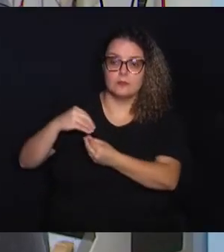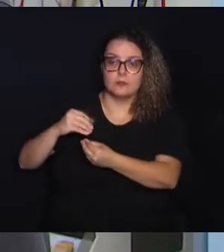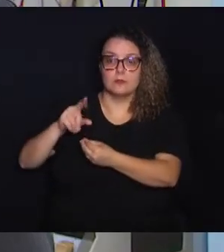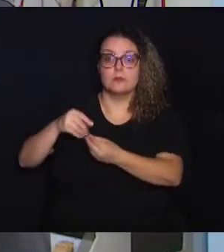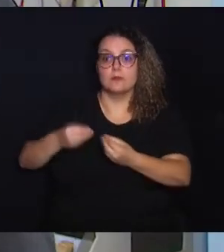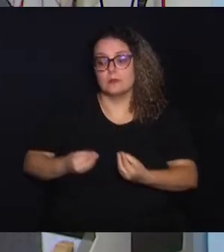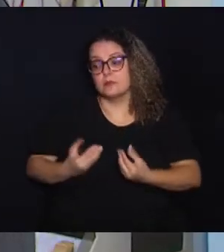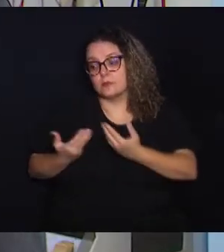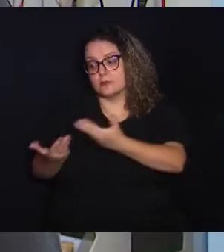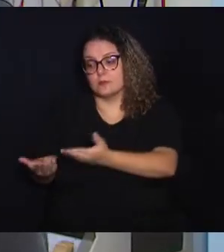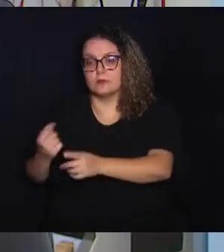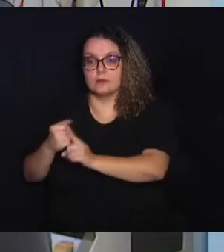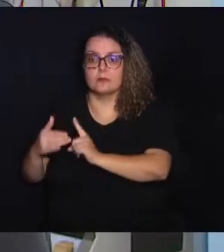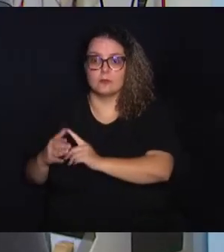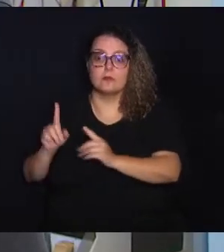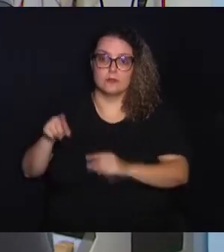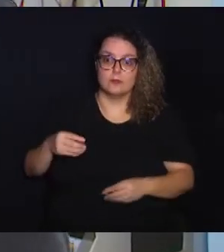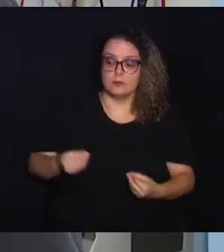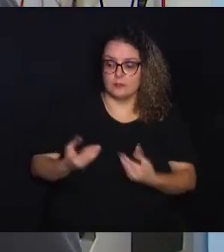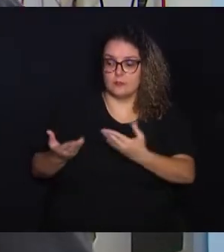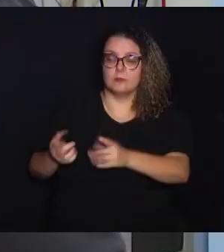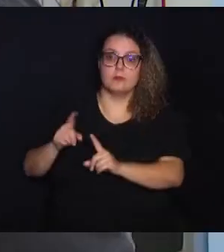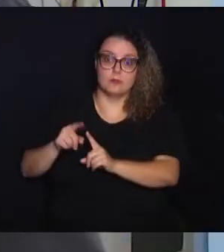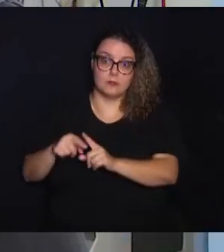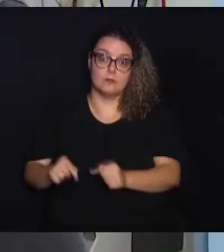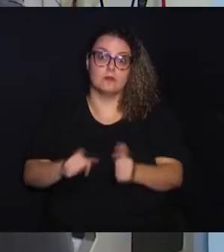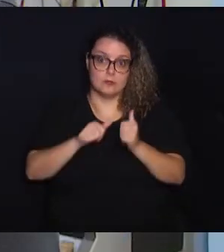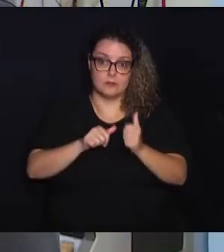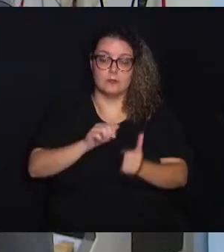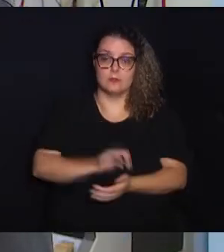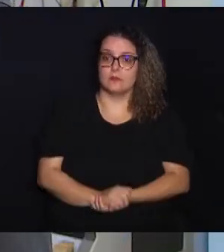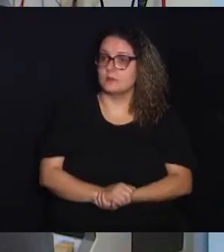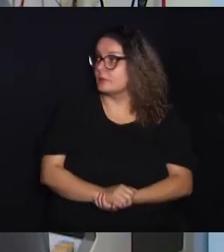a sociedade. E a maneira de devolver algo para a sociedade é devolver esse tipo de benefício.